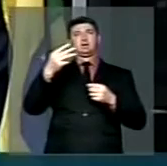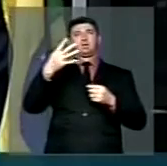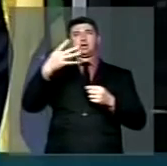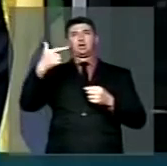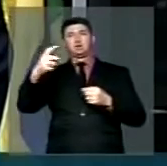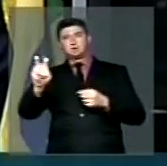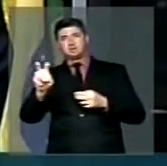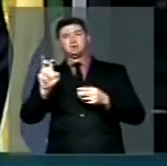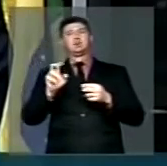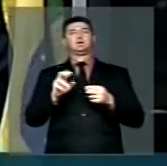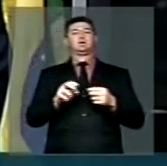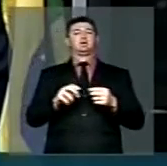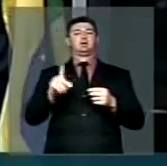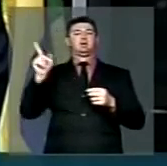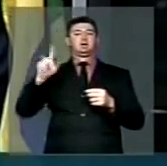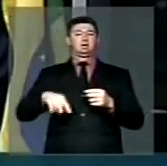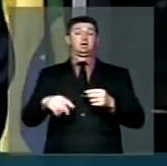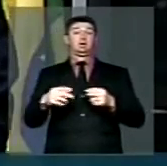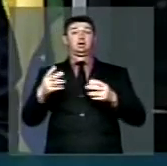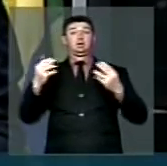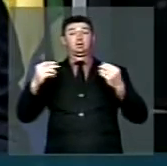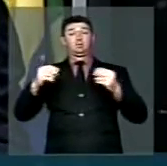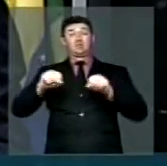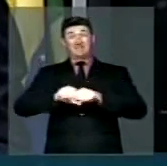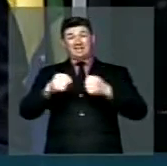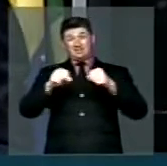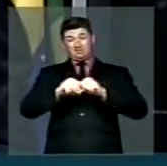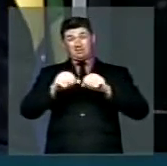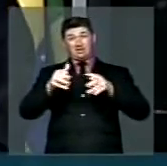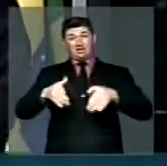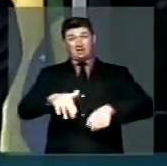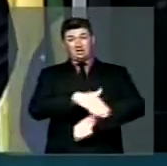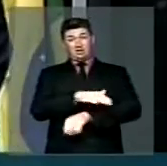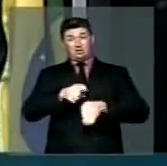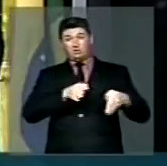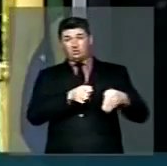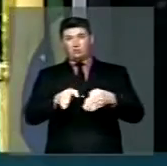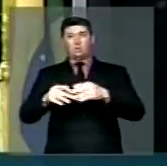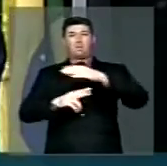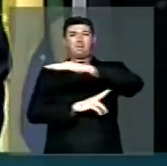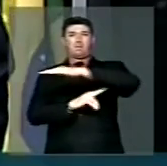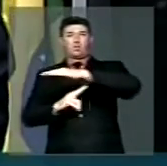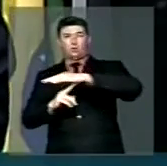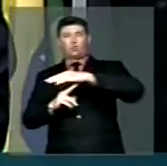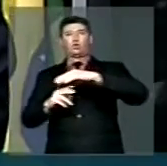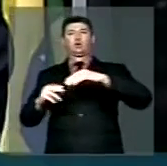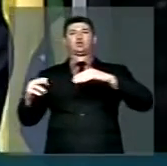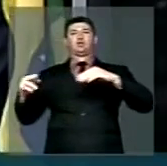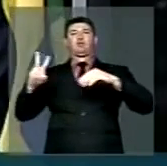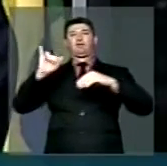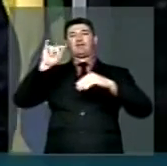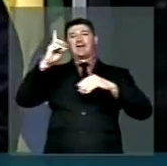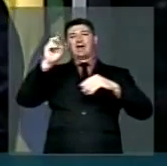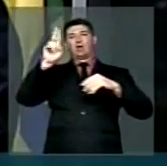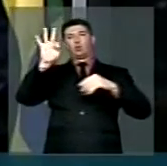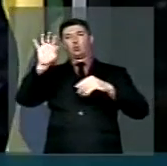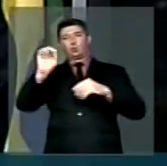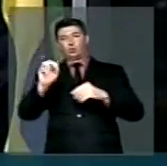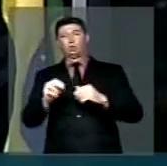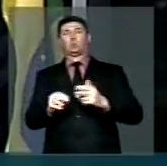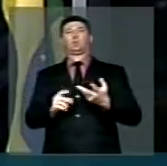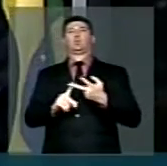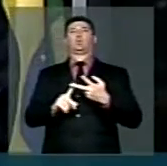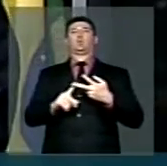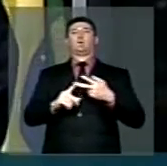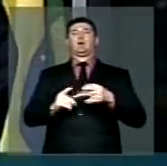BR-425, que foram muito danificadas e atingidas, pontes, viadutos, a infraestrutura da